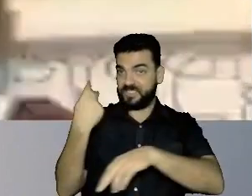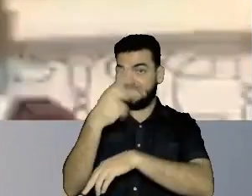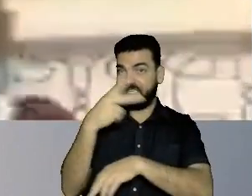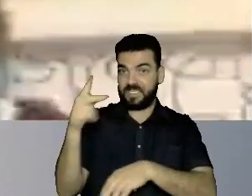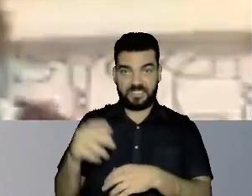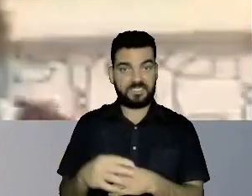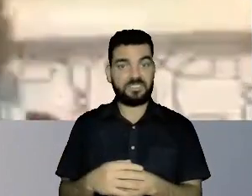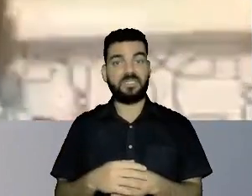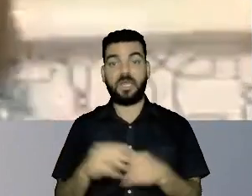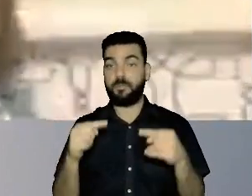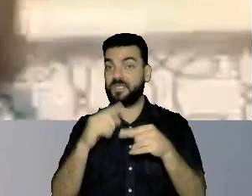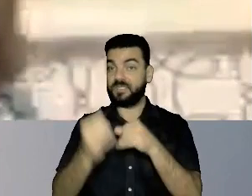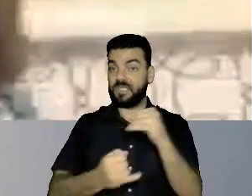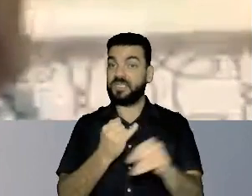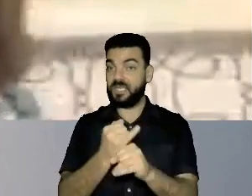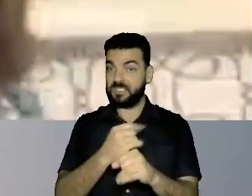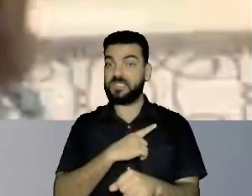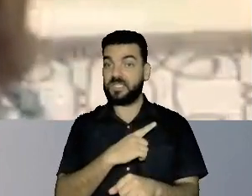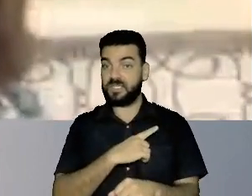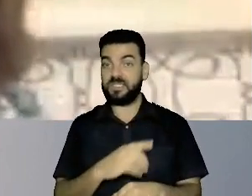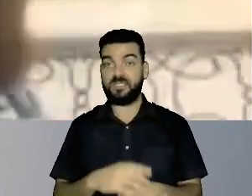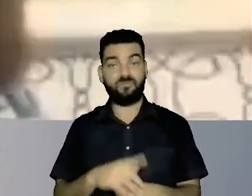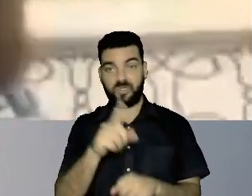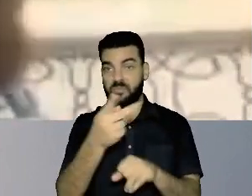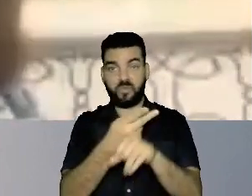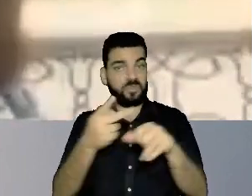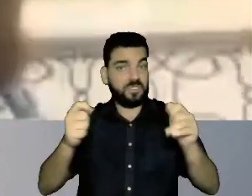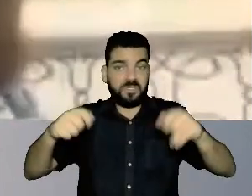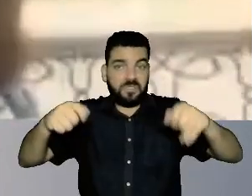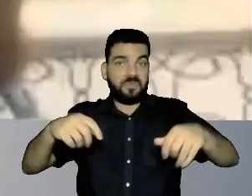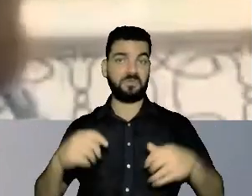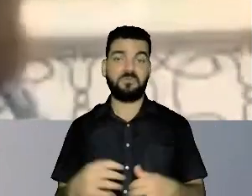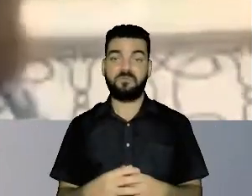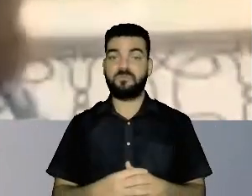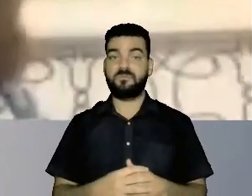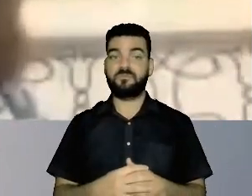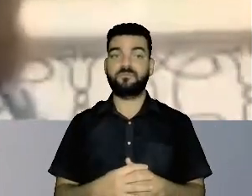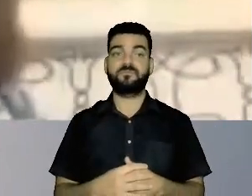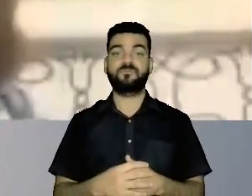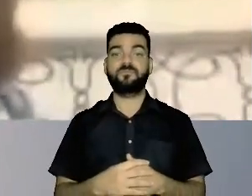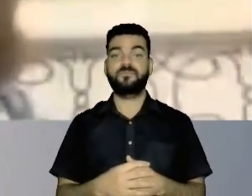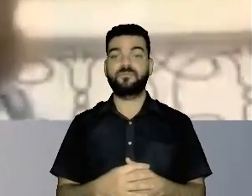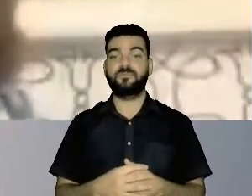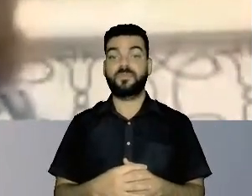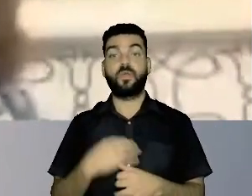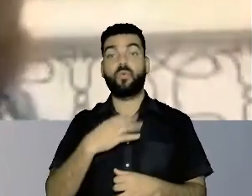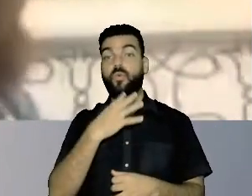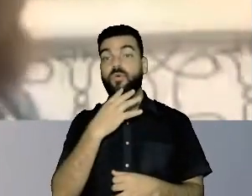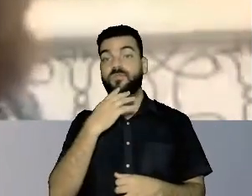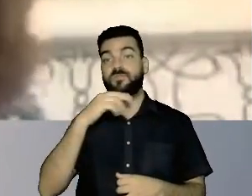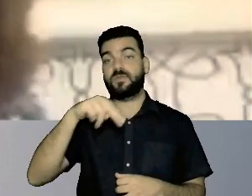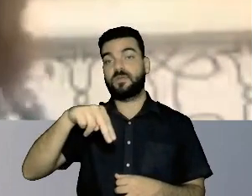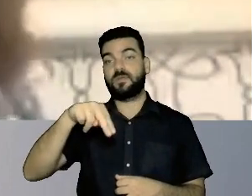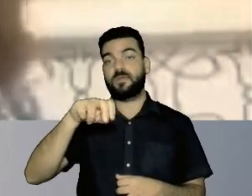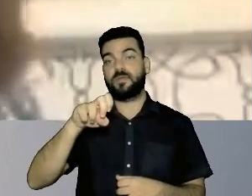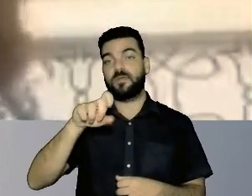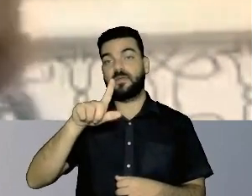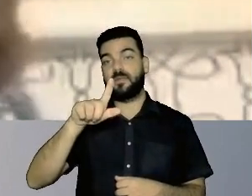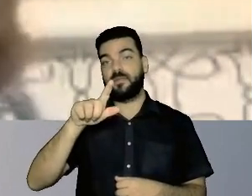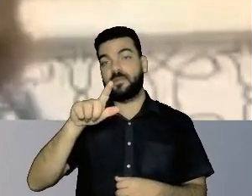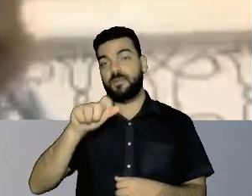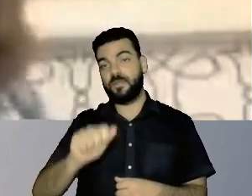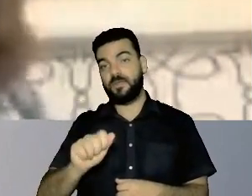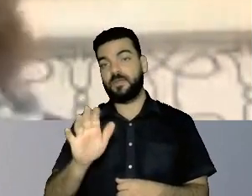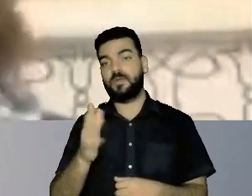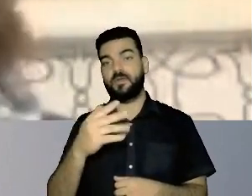Convido a todos a procurarem ver essas obras que estão retratadas na internet, e a gente pode procurar, então, no espaço público